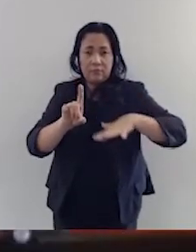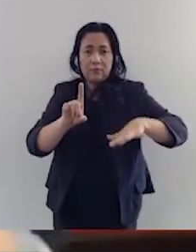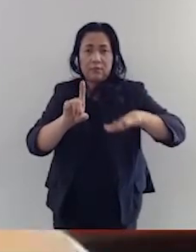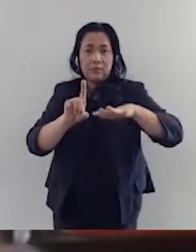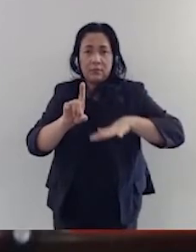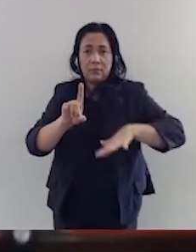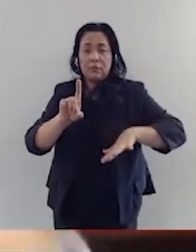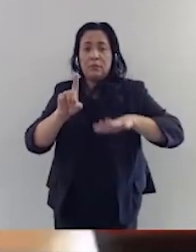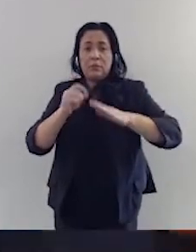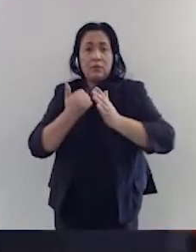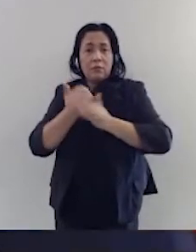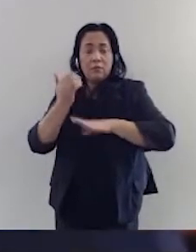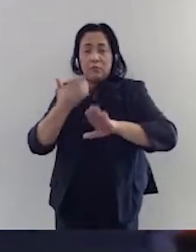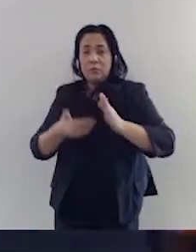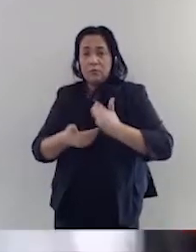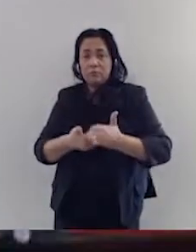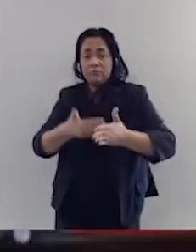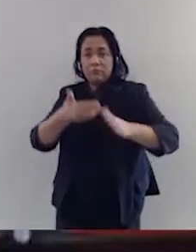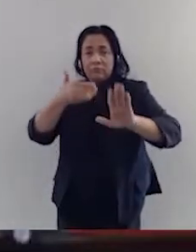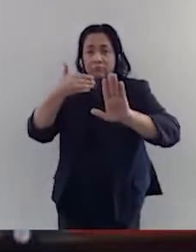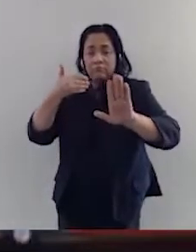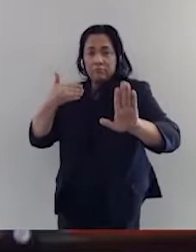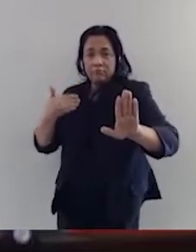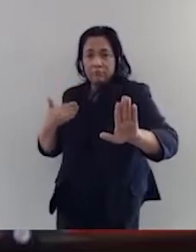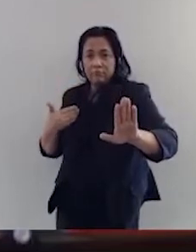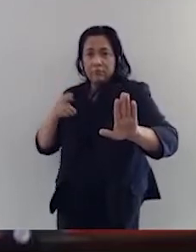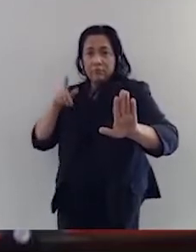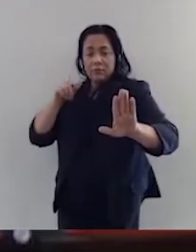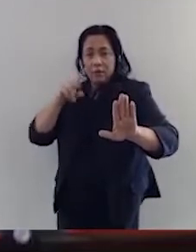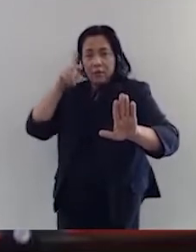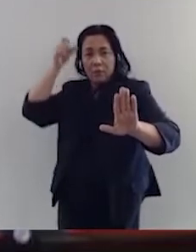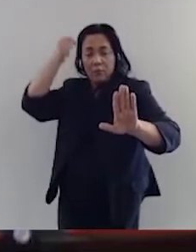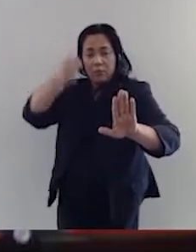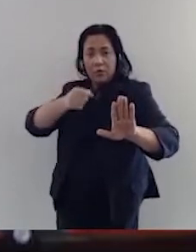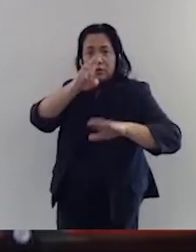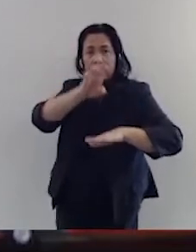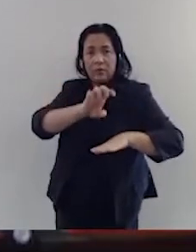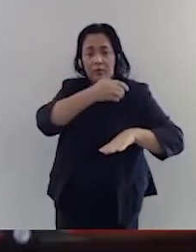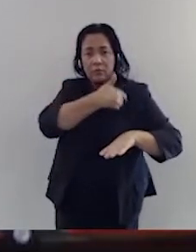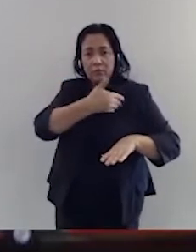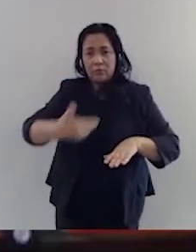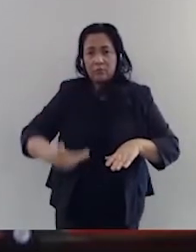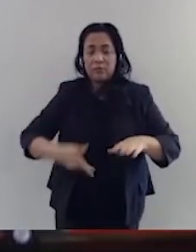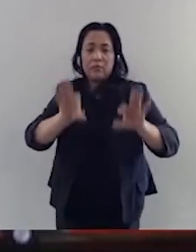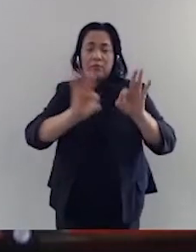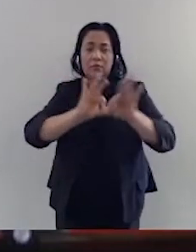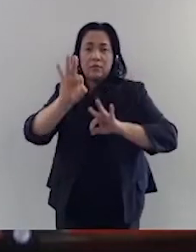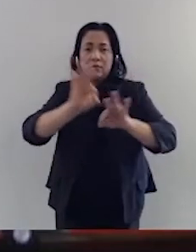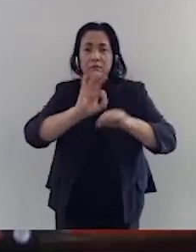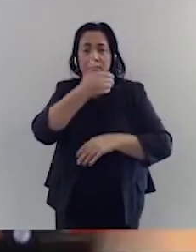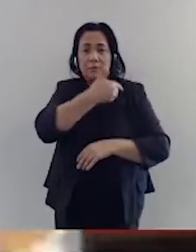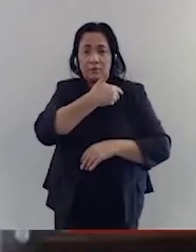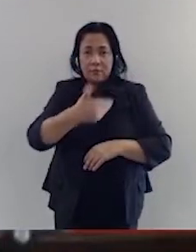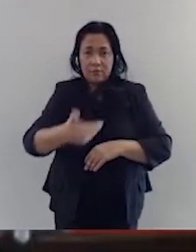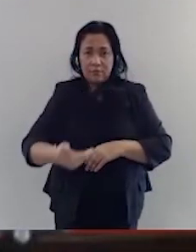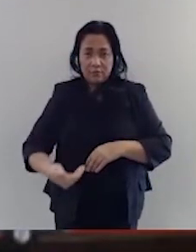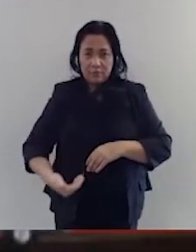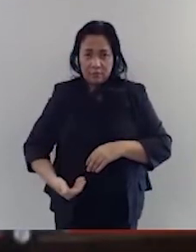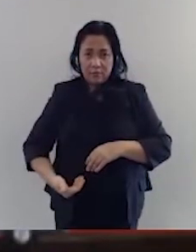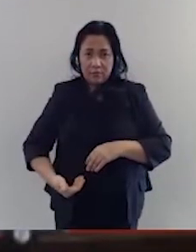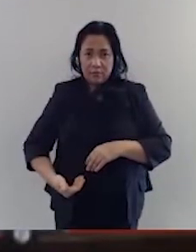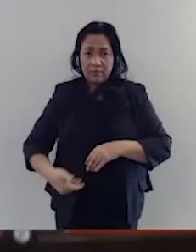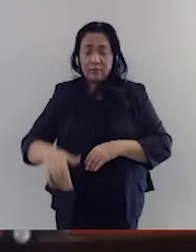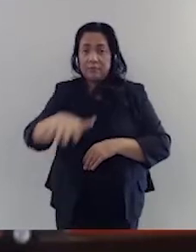que se projeta como uma supremacia sobre o próprio Estado, sobre a própria organização do Estado. Estabelece, no âmbito